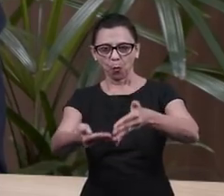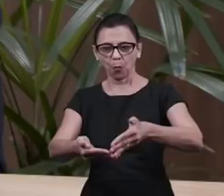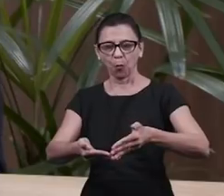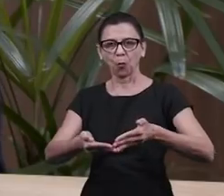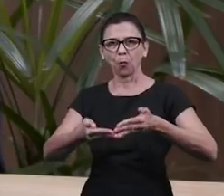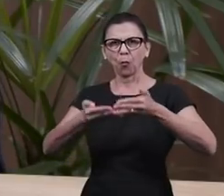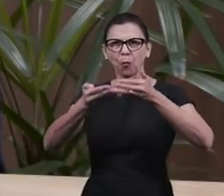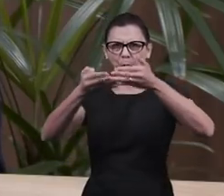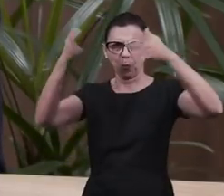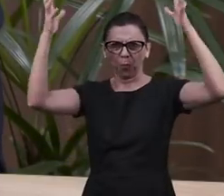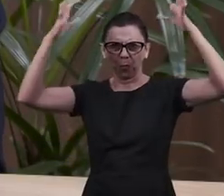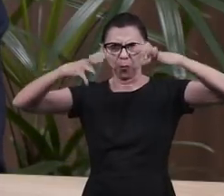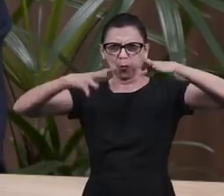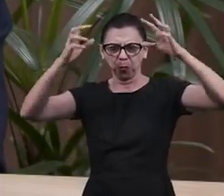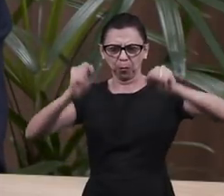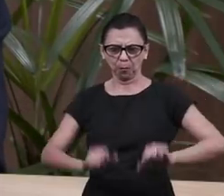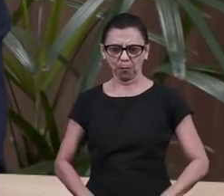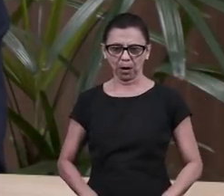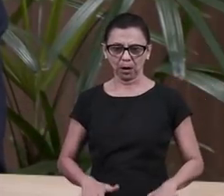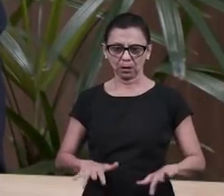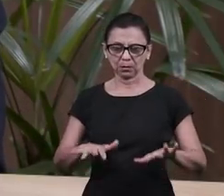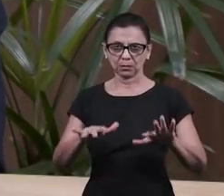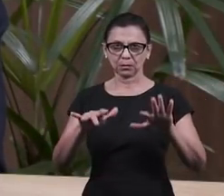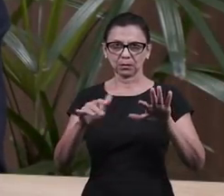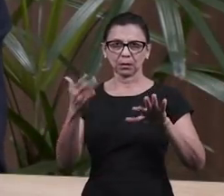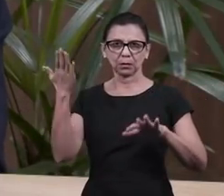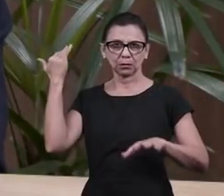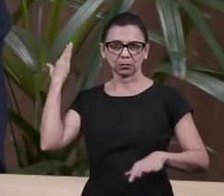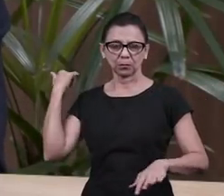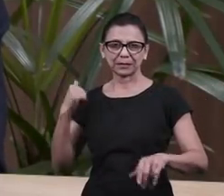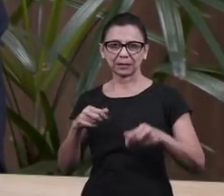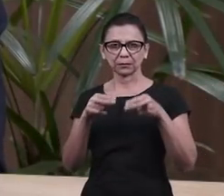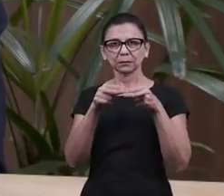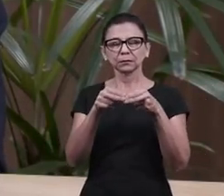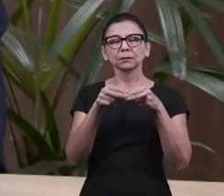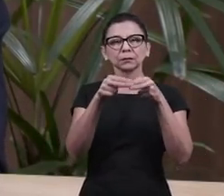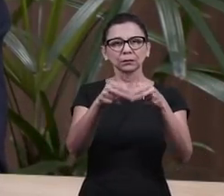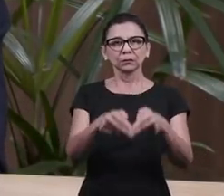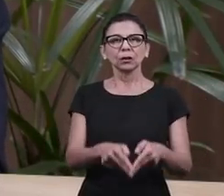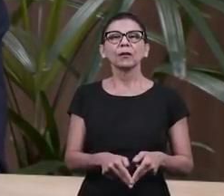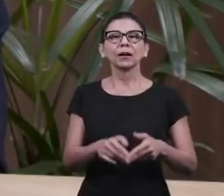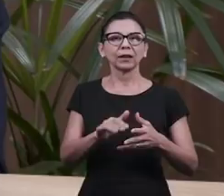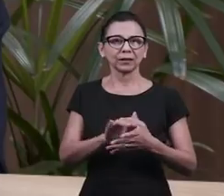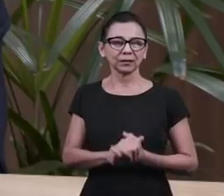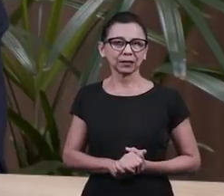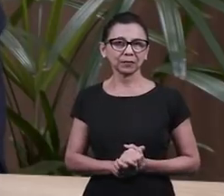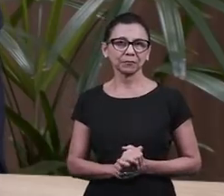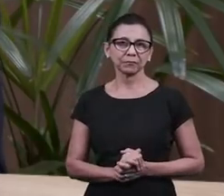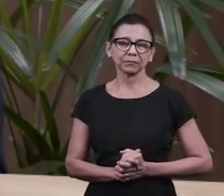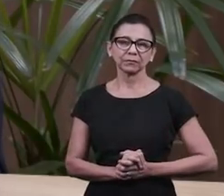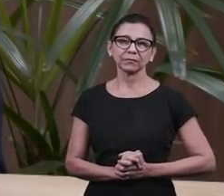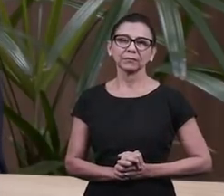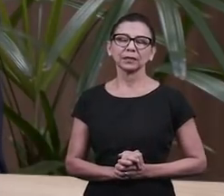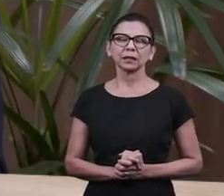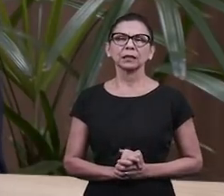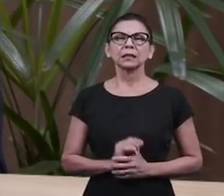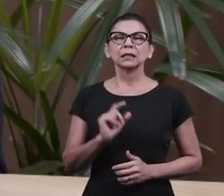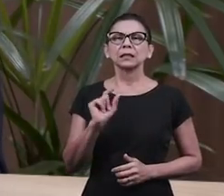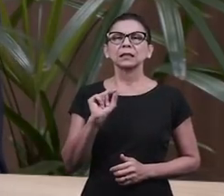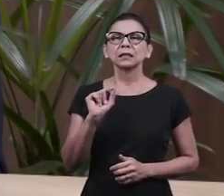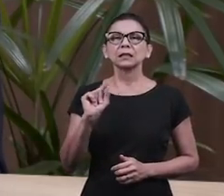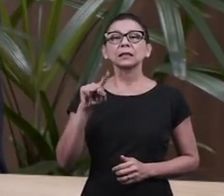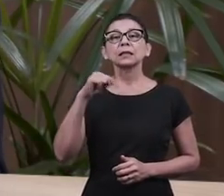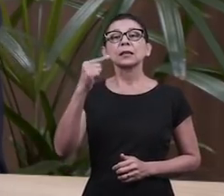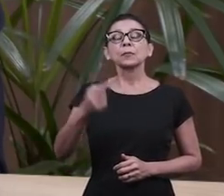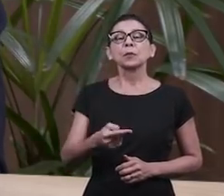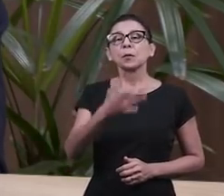lógico, profeticamente, simbolicamente, eu acho extraordinária, do que vai dessa conclusão do projeto que você está falando. Você